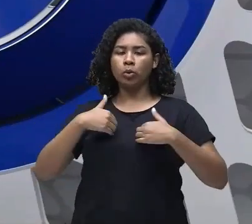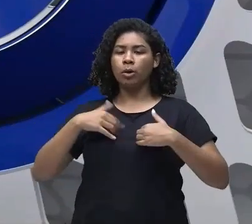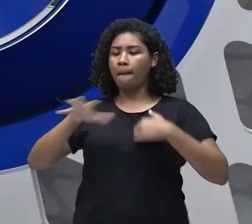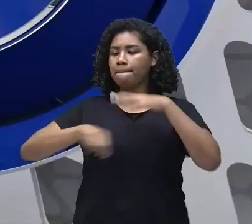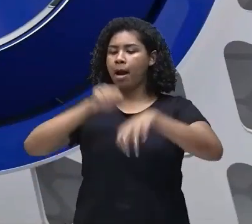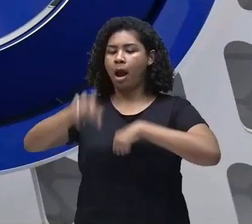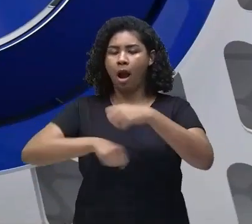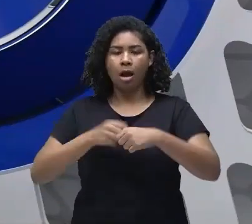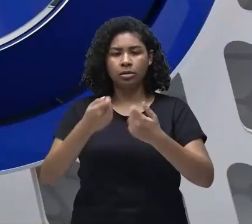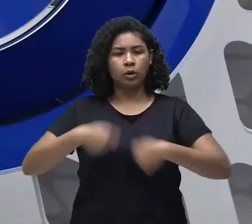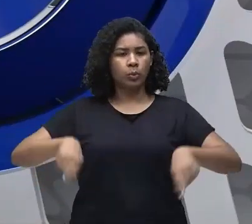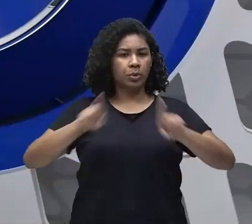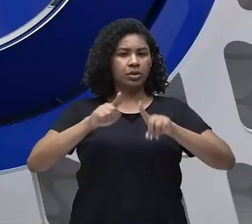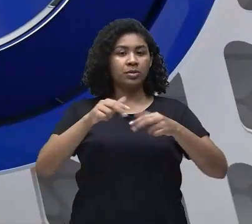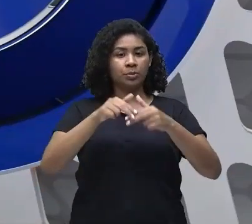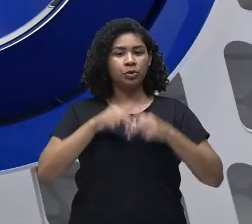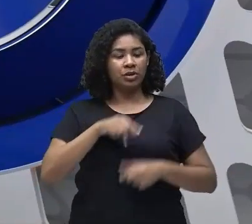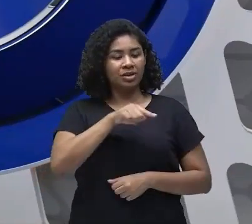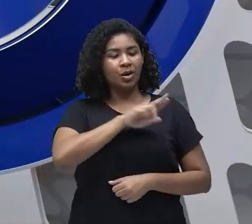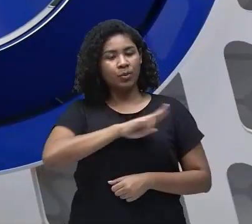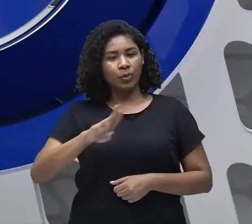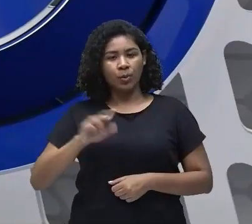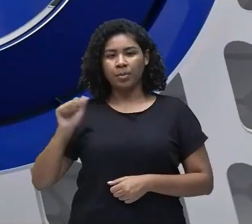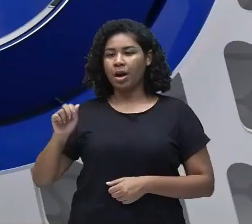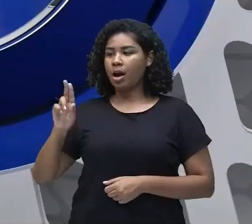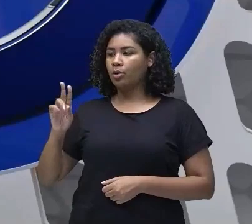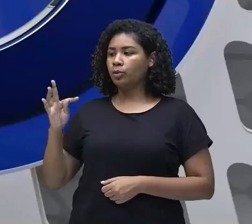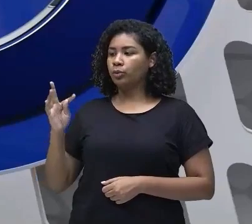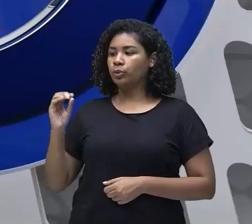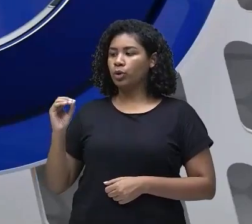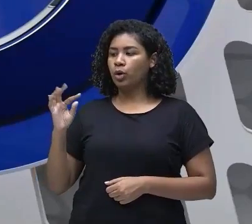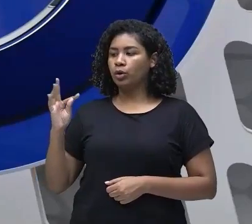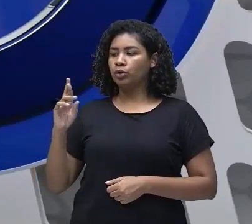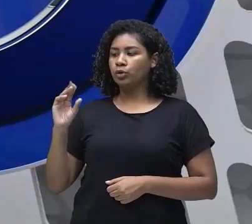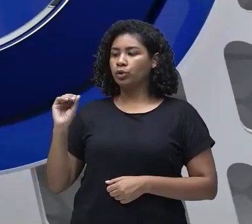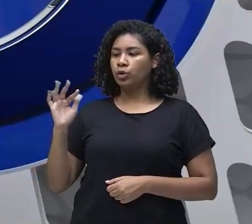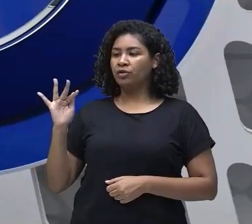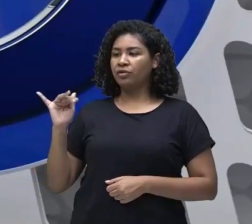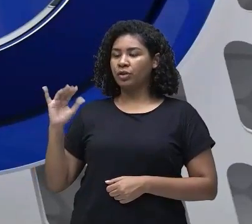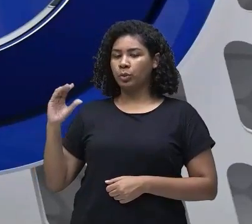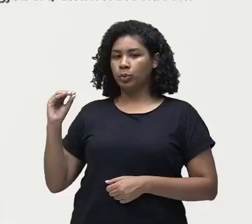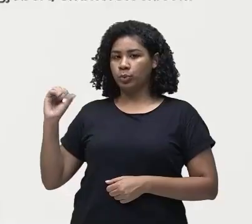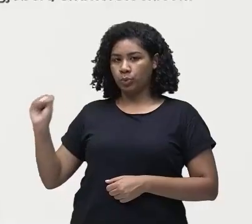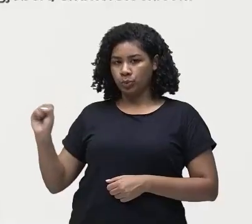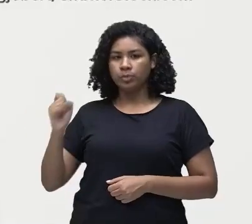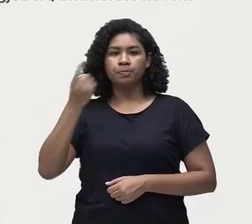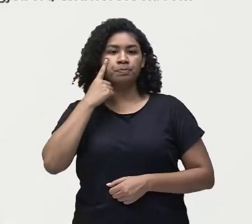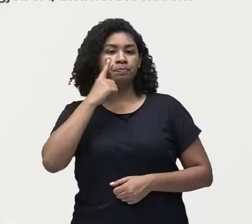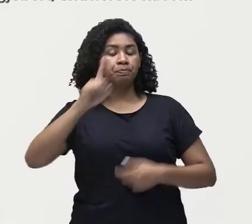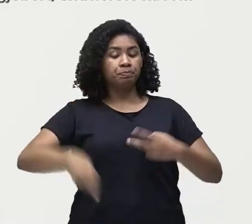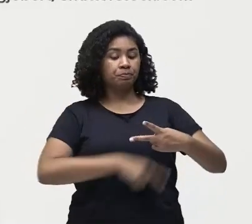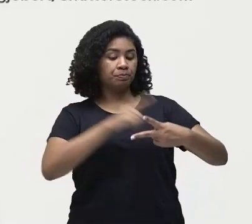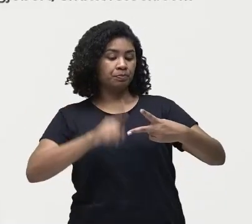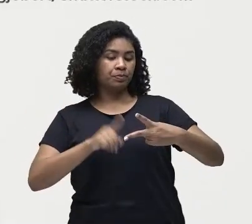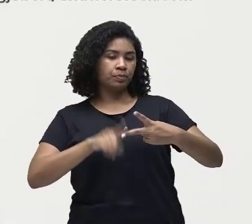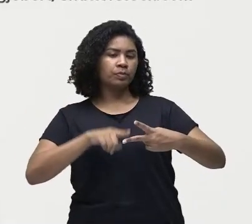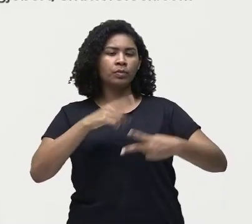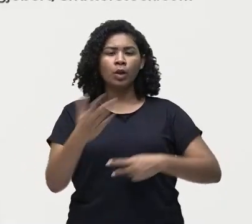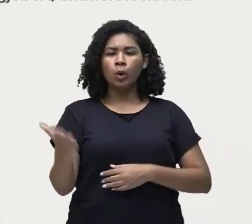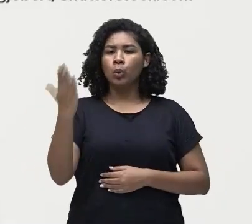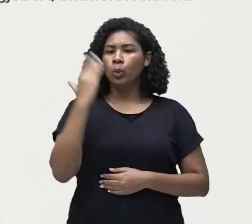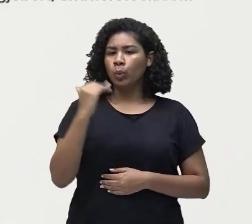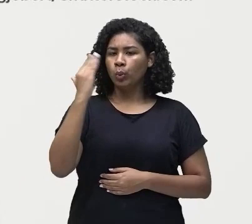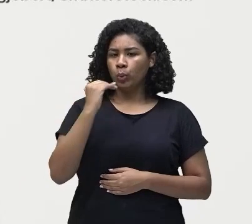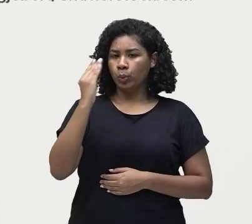seres são chamados de seres autótrofos. Vamos para o outro nível? Consumidores. Olha só.